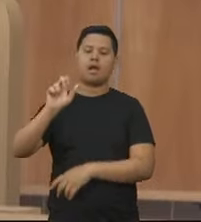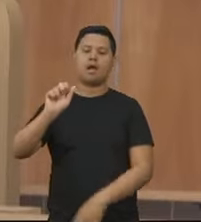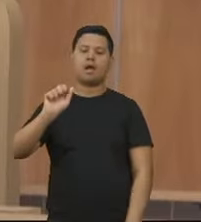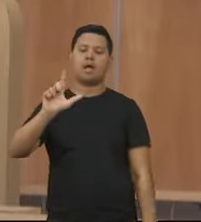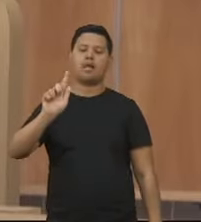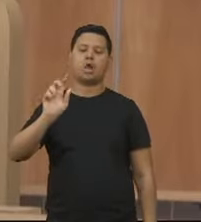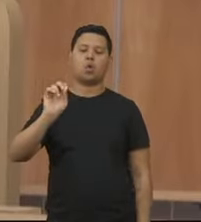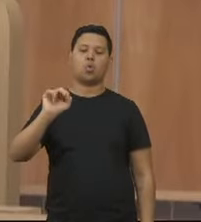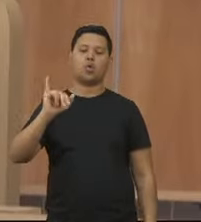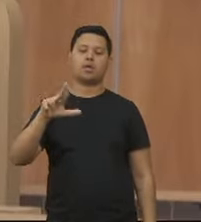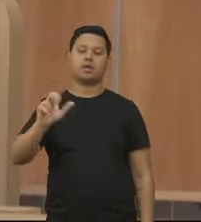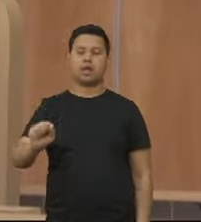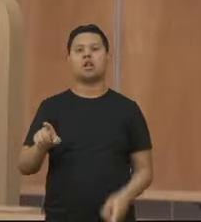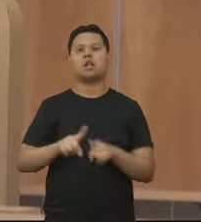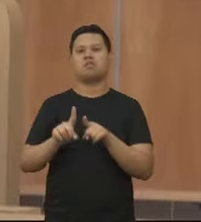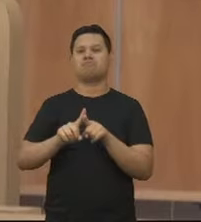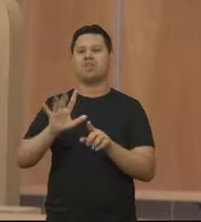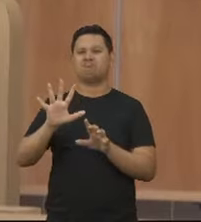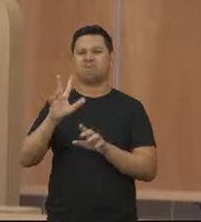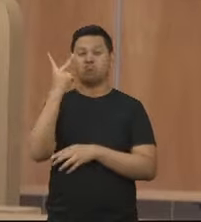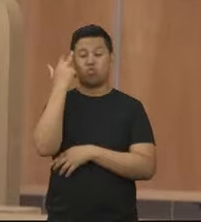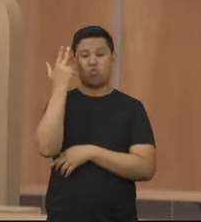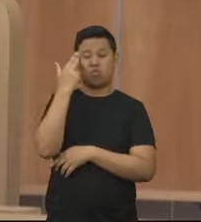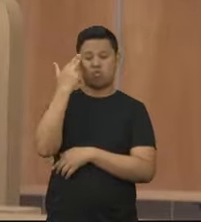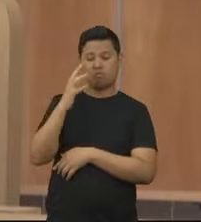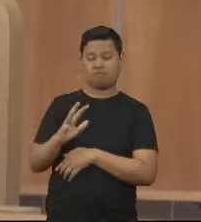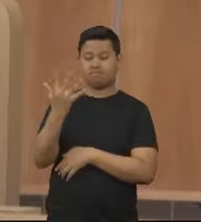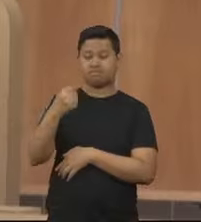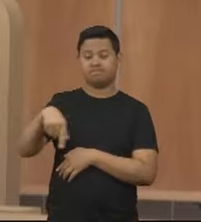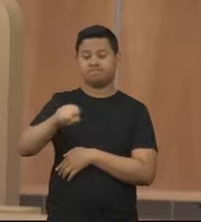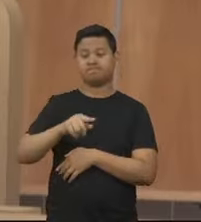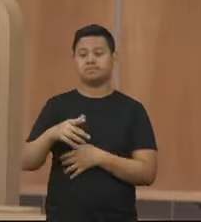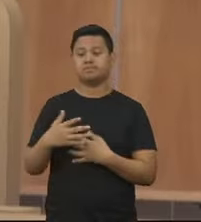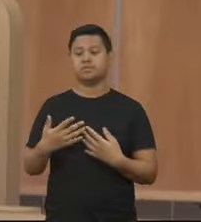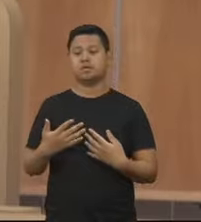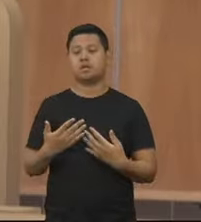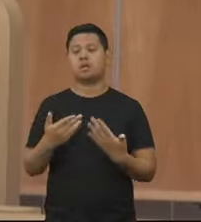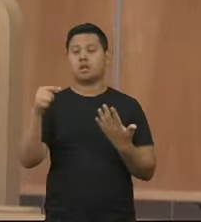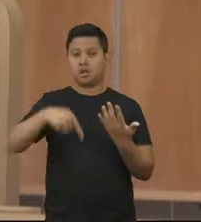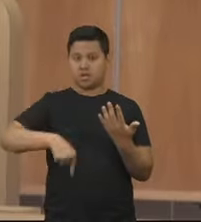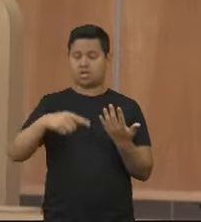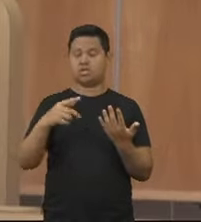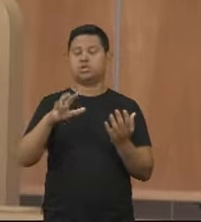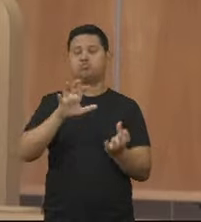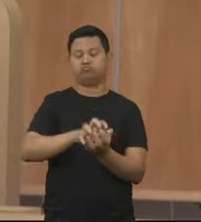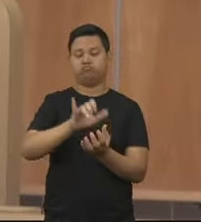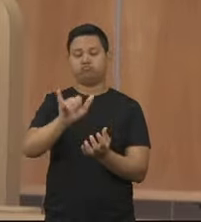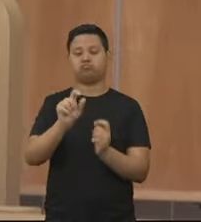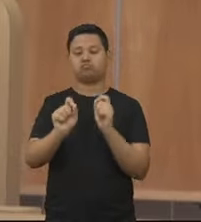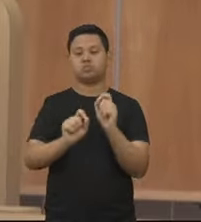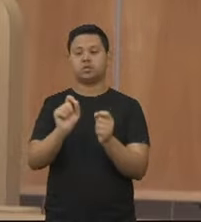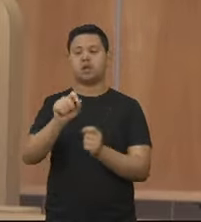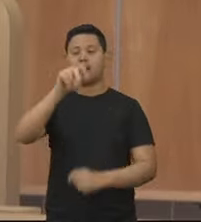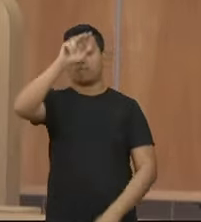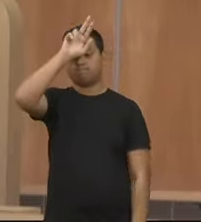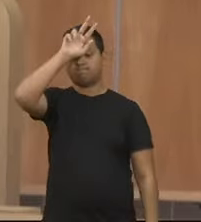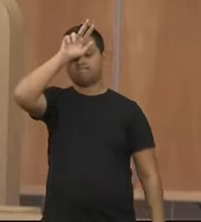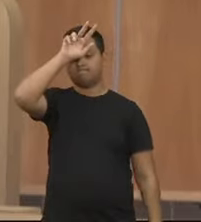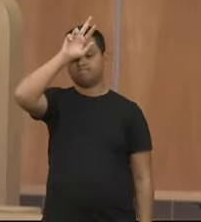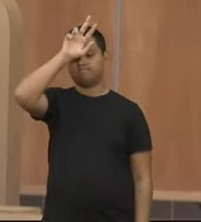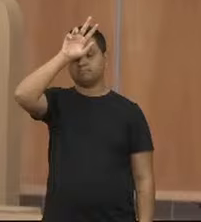Nós tivemos uma cena muito comum, e é muito comum aqui em Jacareí, de cavalos que